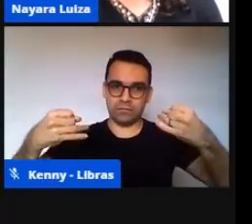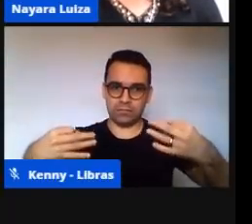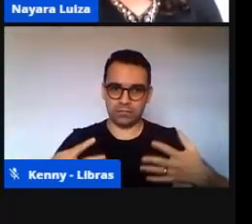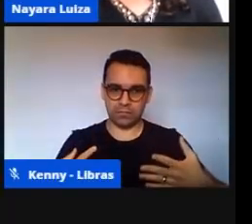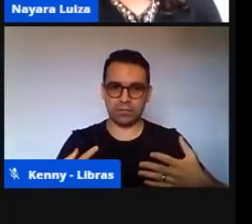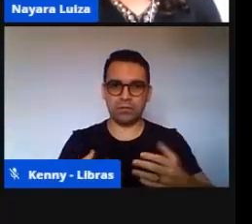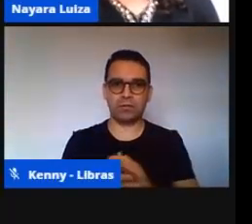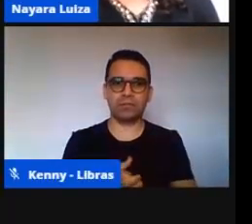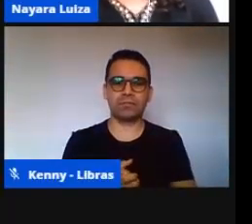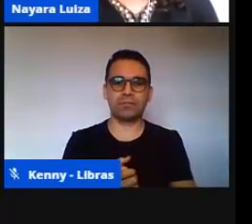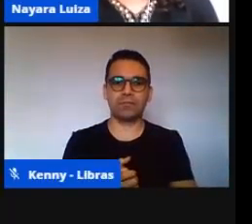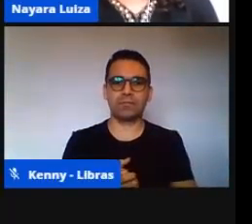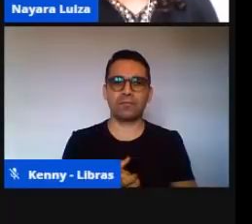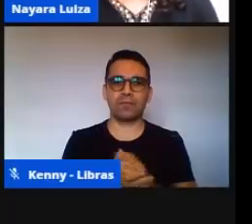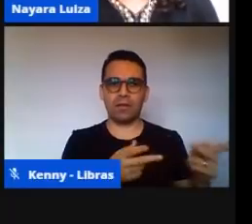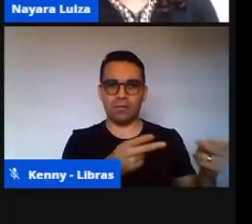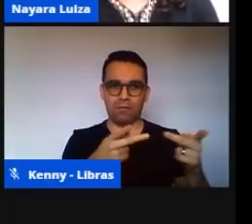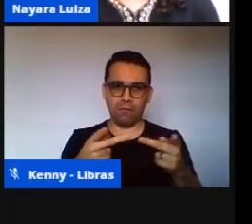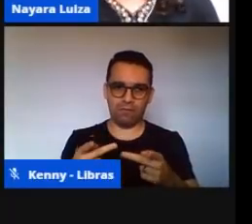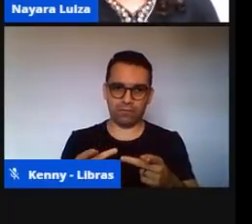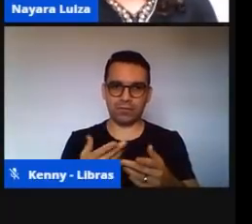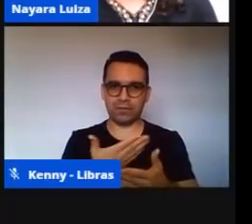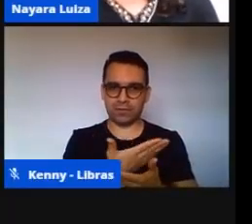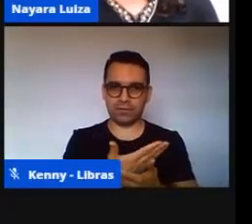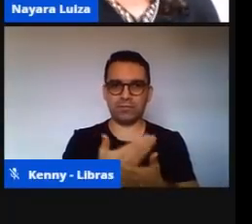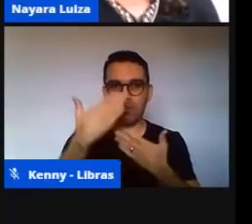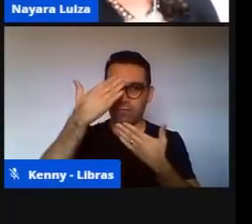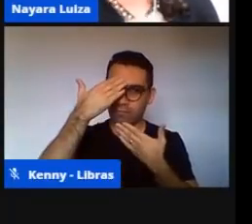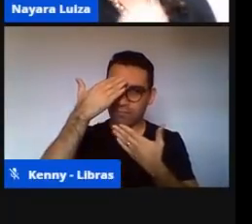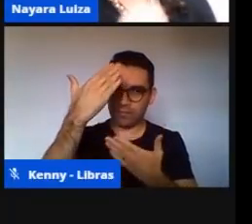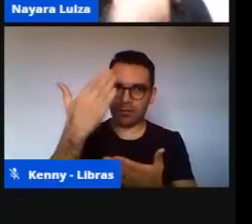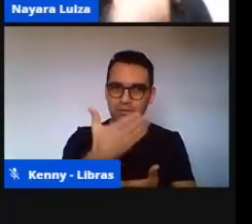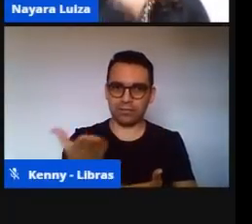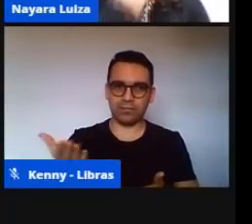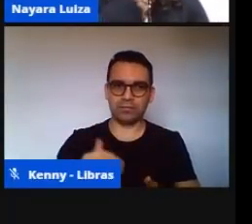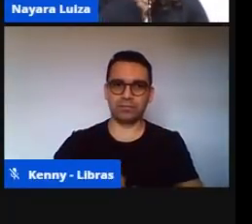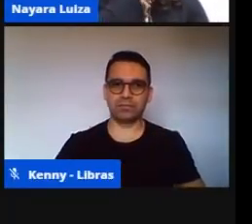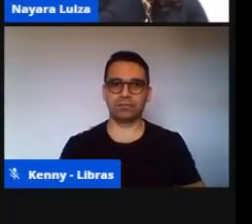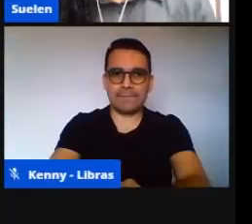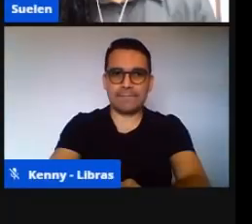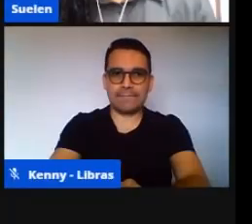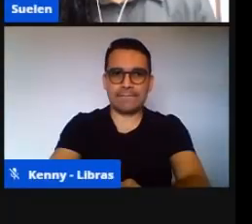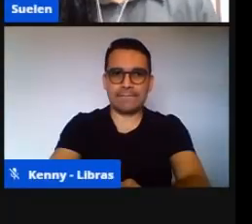pontos. Obrigada, gente. Agora fica com você.